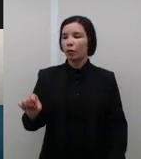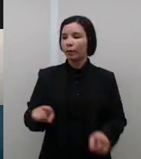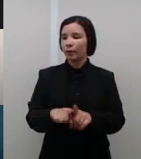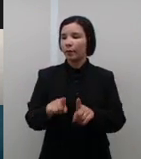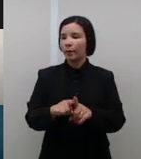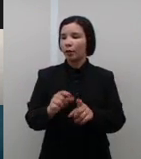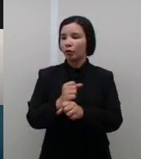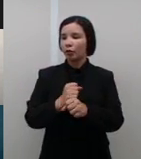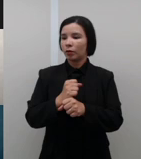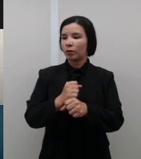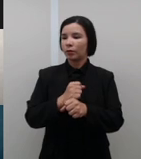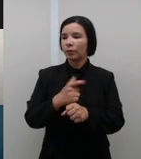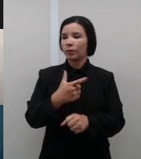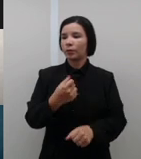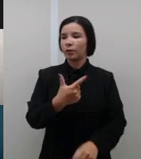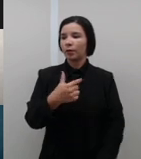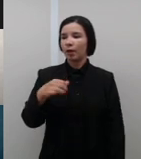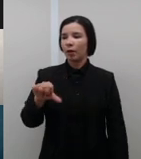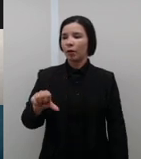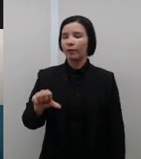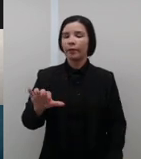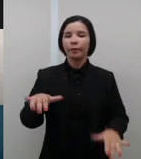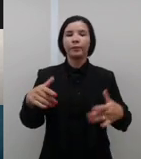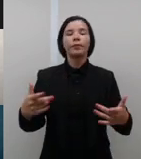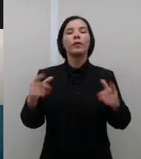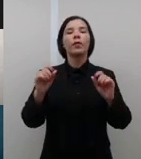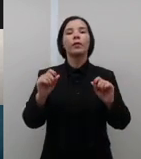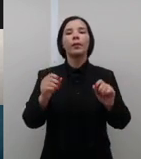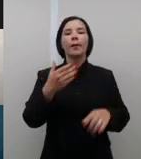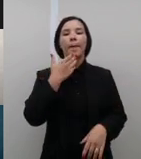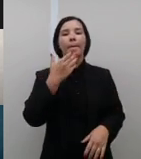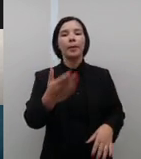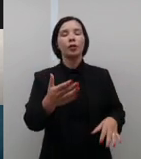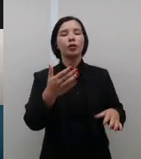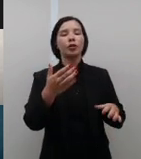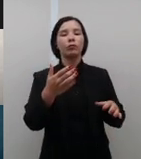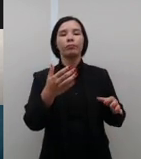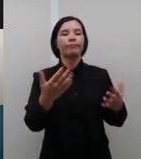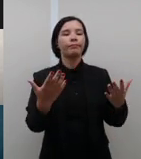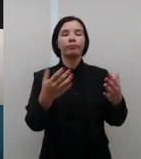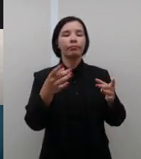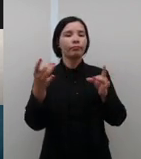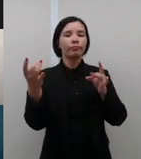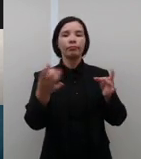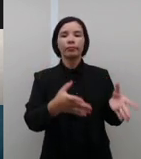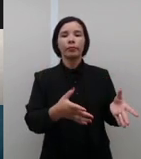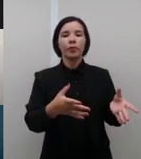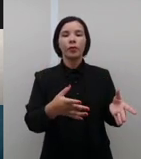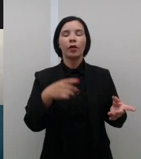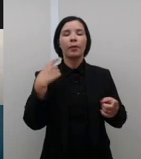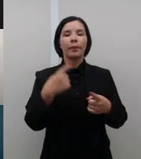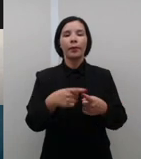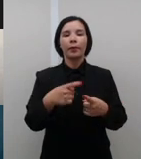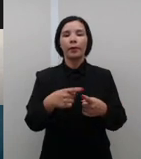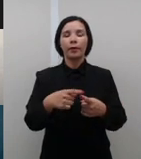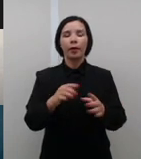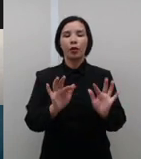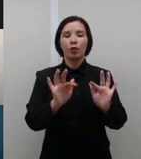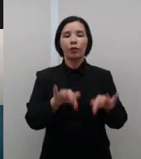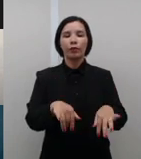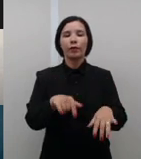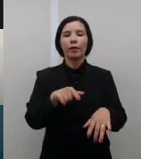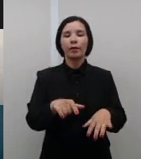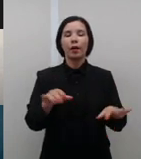001/2019, é certo que o impetrante formulou pedido de desistência, razão pela qual o RIT, ao final, foi extinto